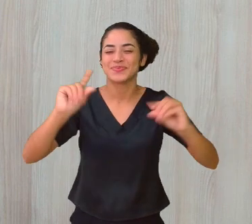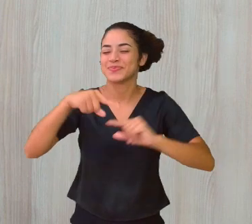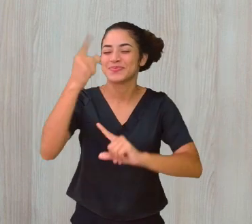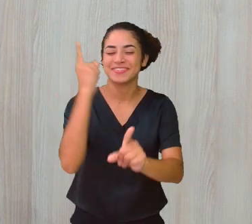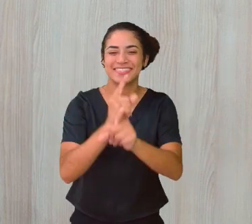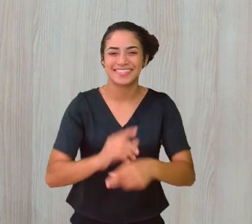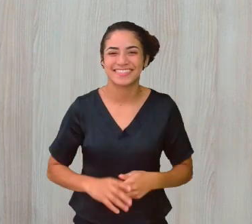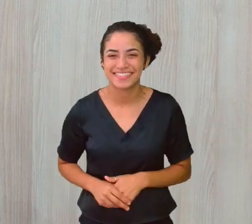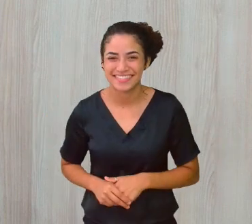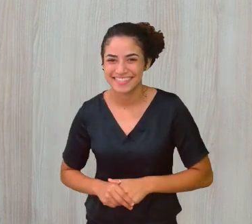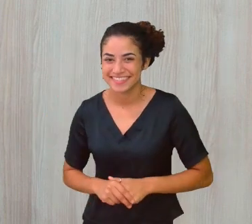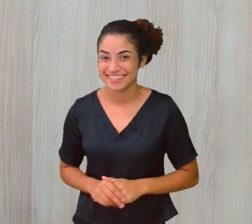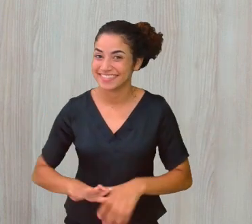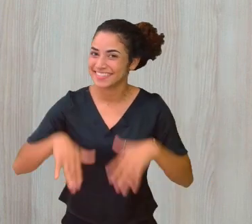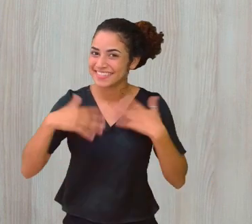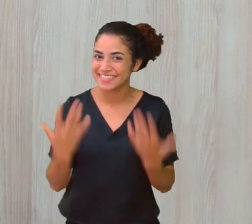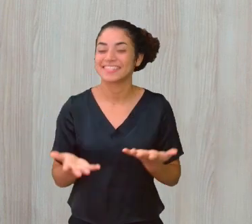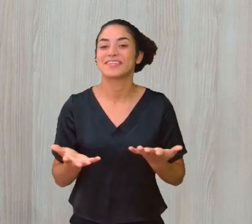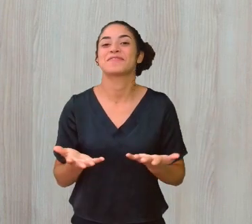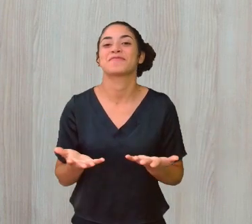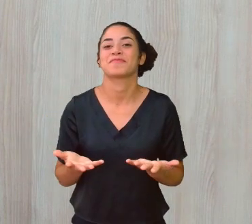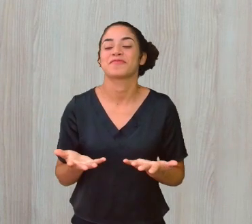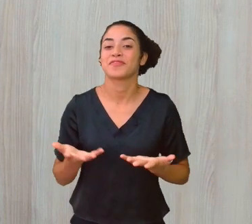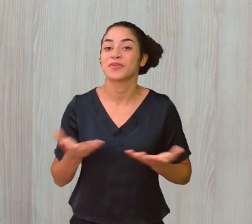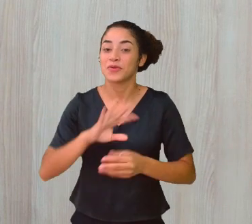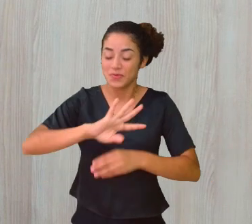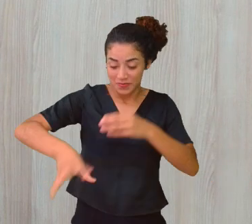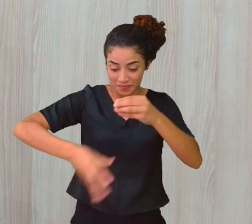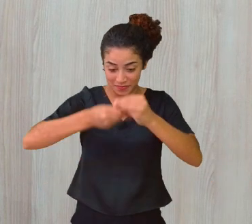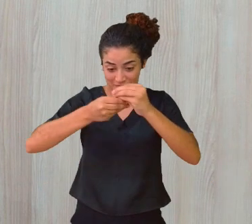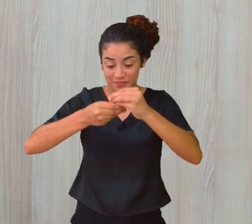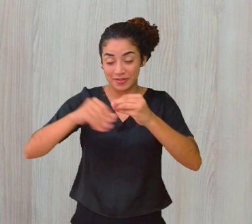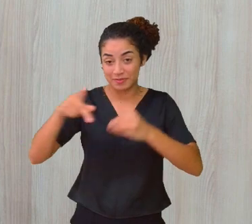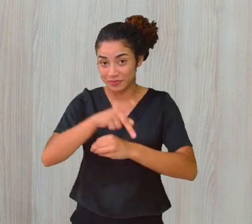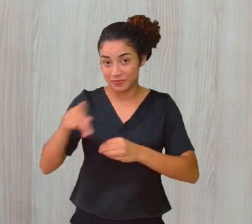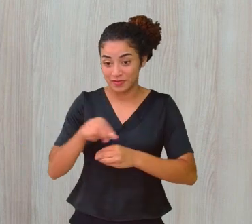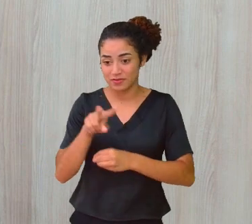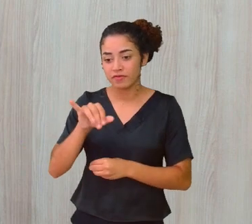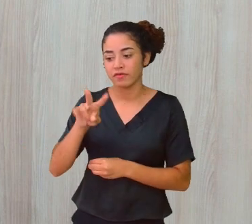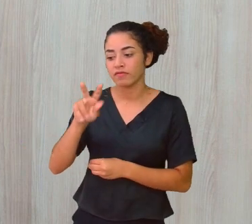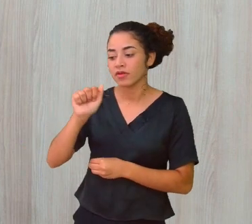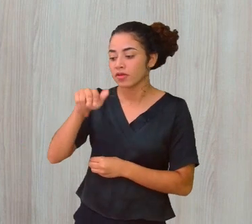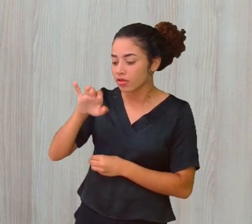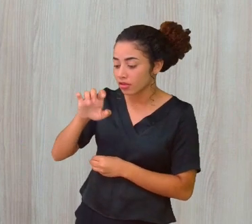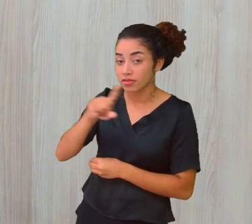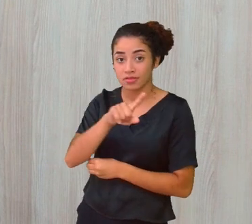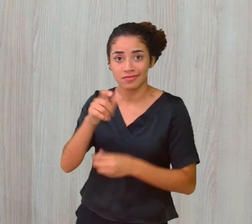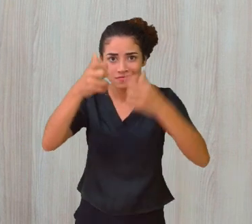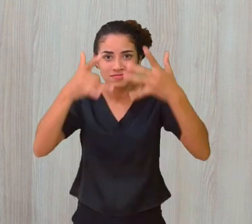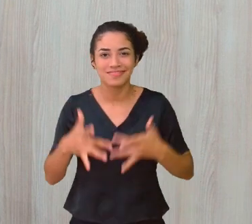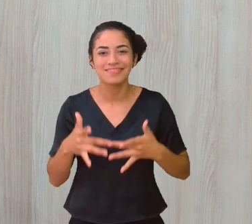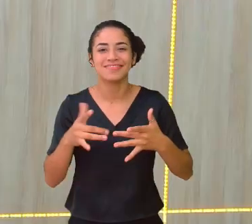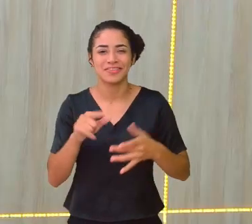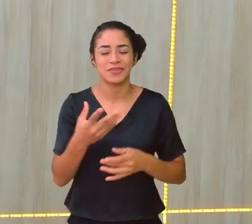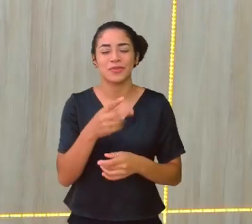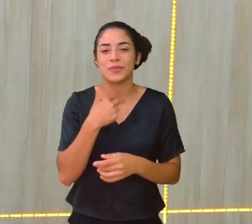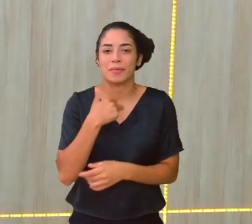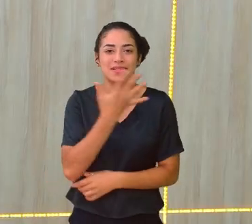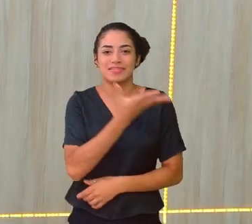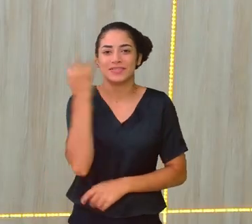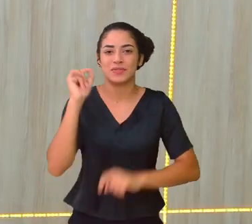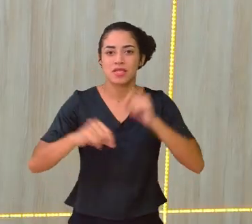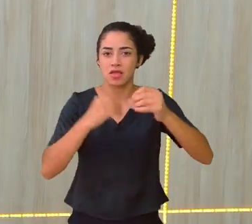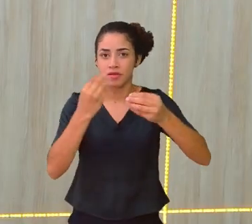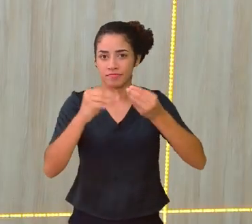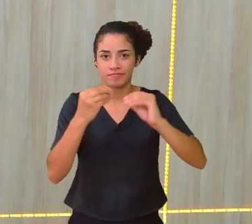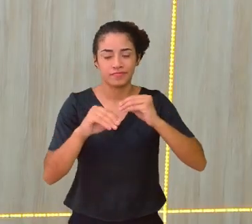próxima. Então, gente, como complementando, né, o que a professora Viviane falou, a gente não pode esquecer que, por exemplo, o